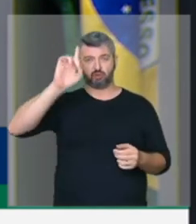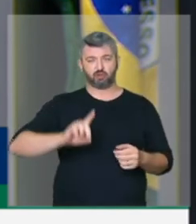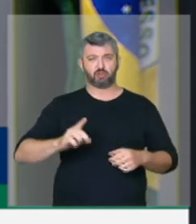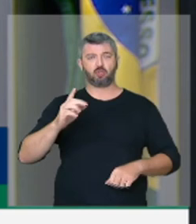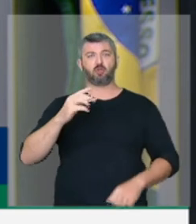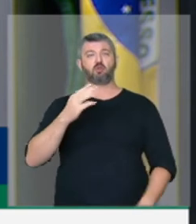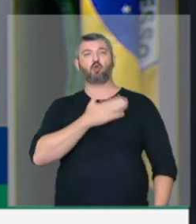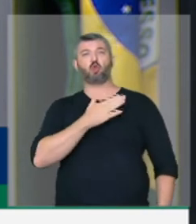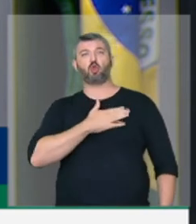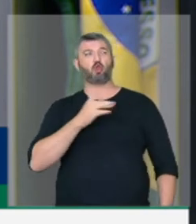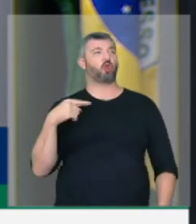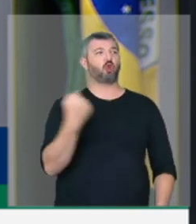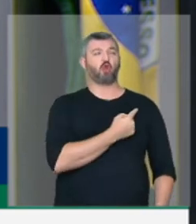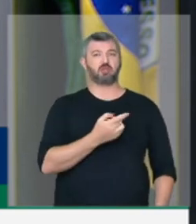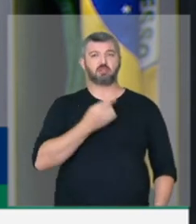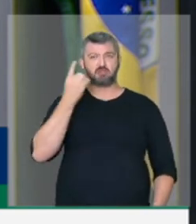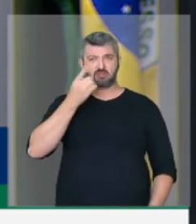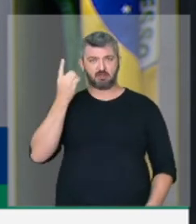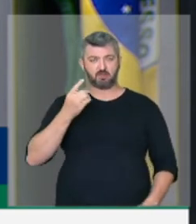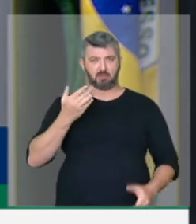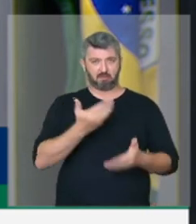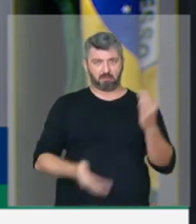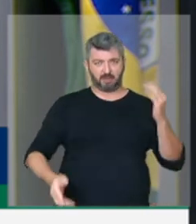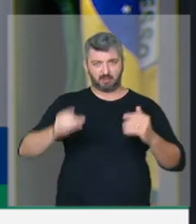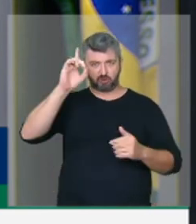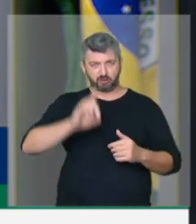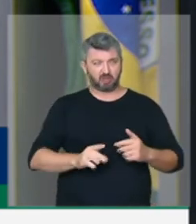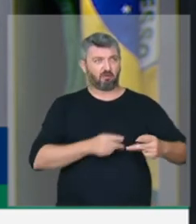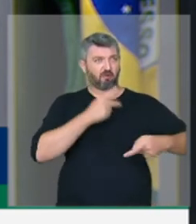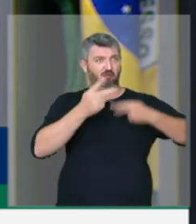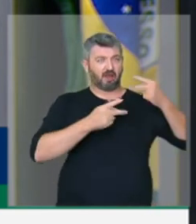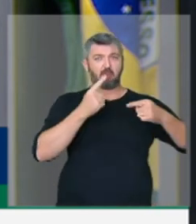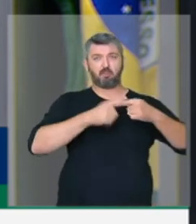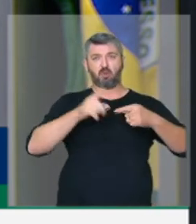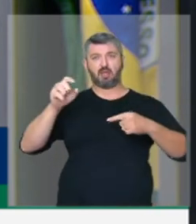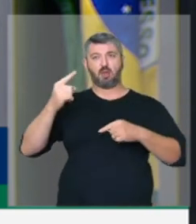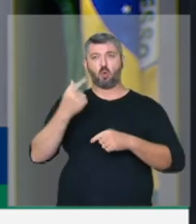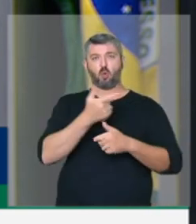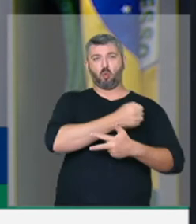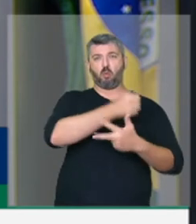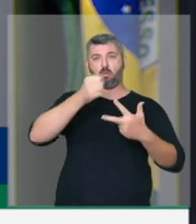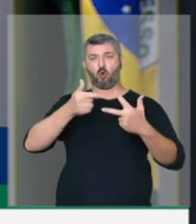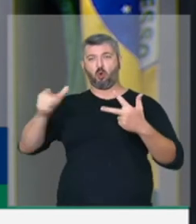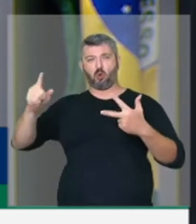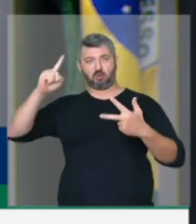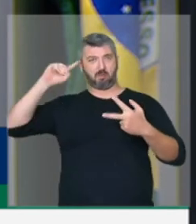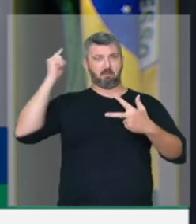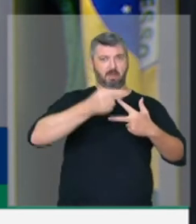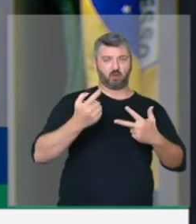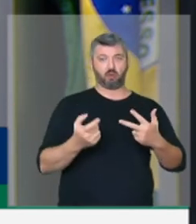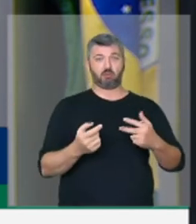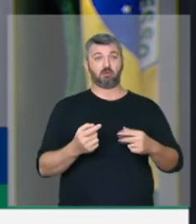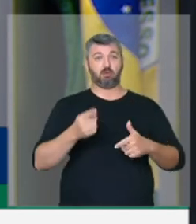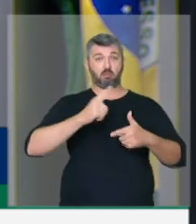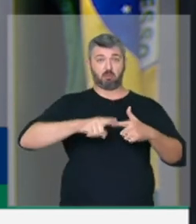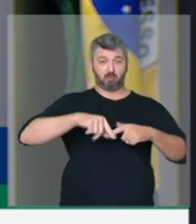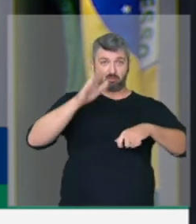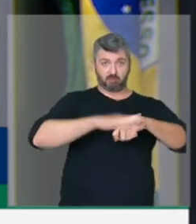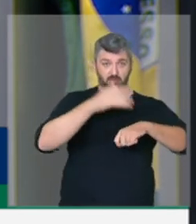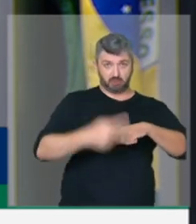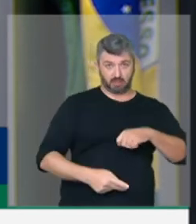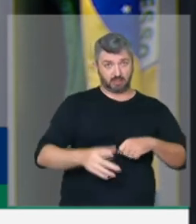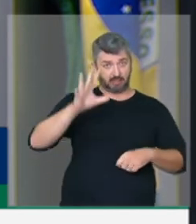dos deputados foi cassado por outro poder. Nós aqui temos que cuidar dos nossos problemas.